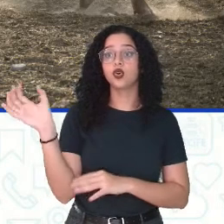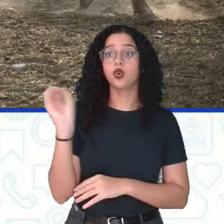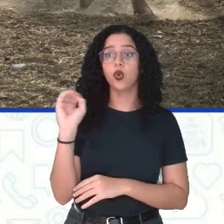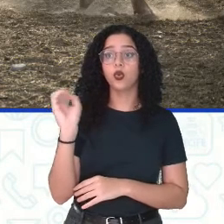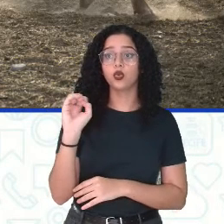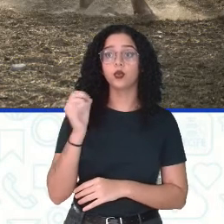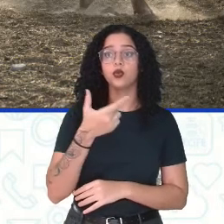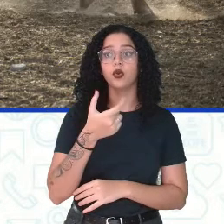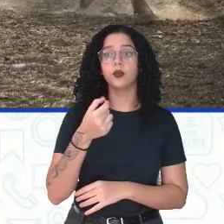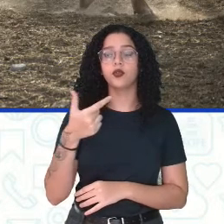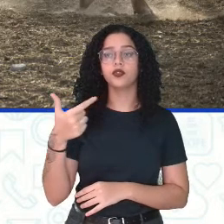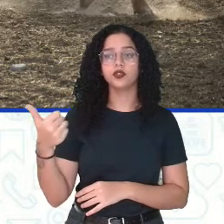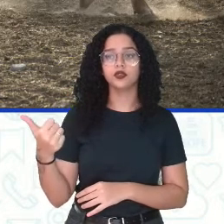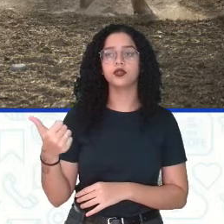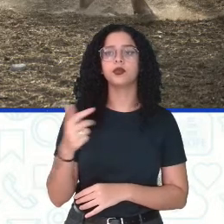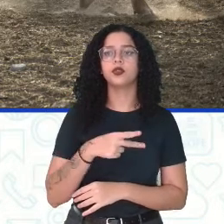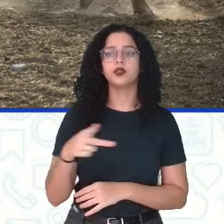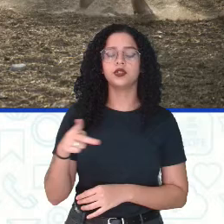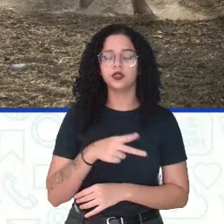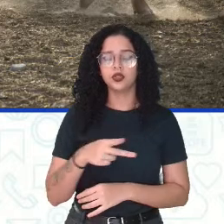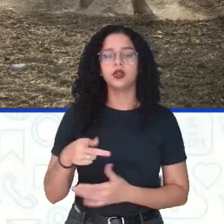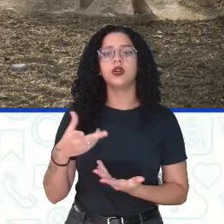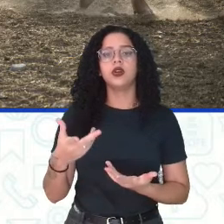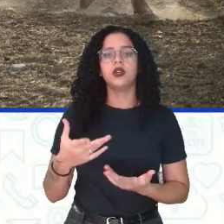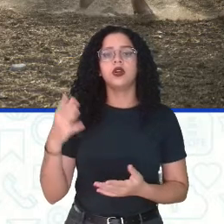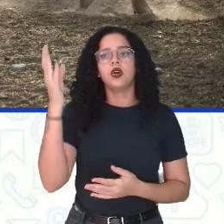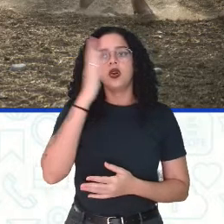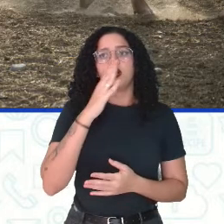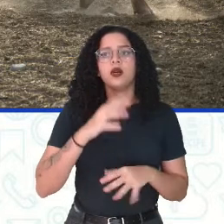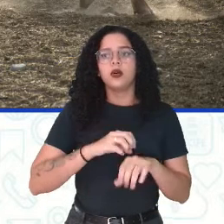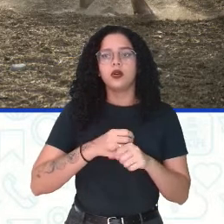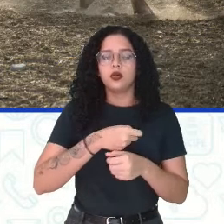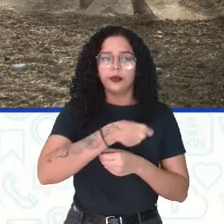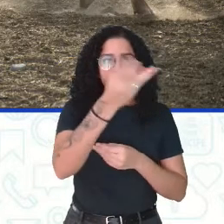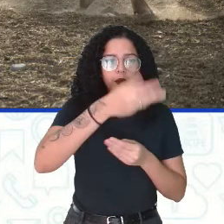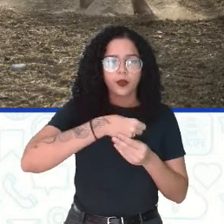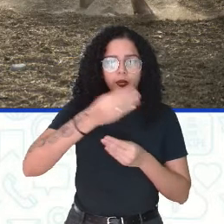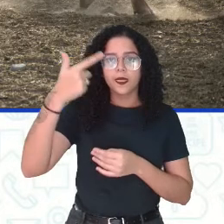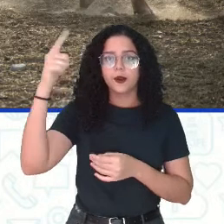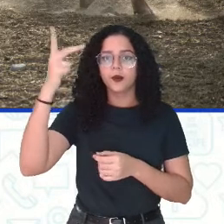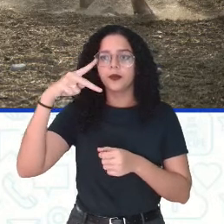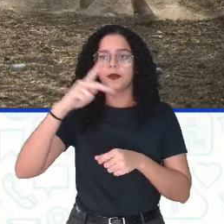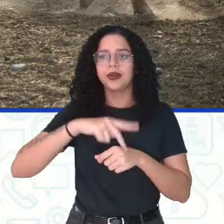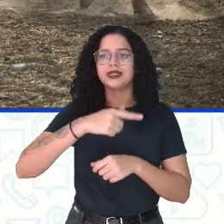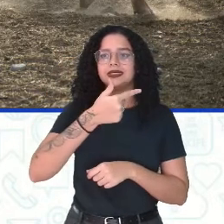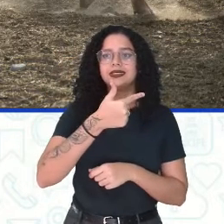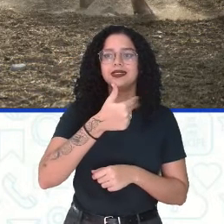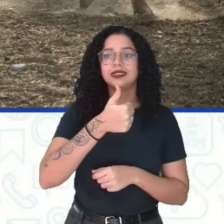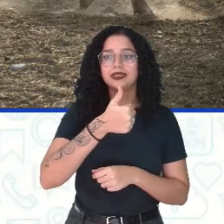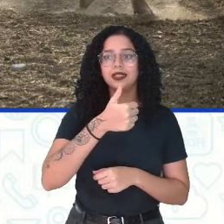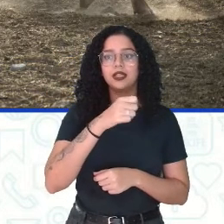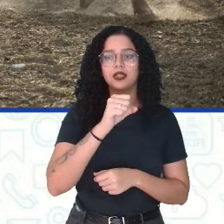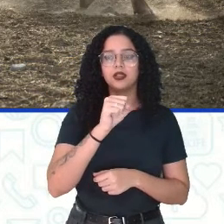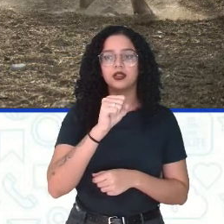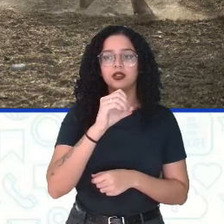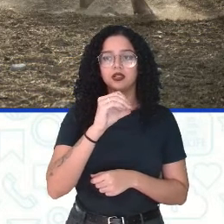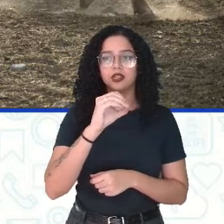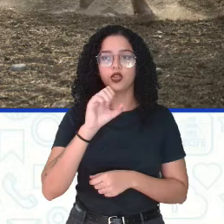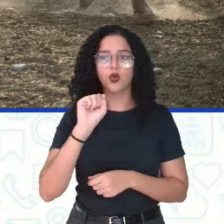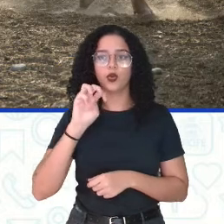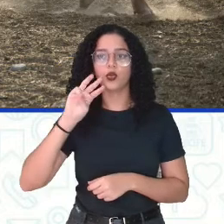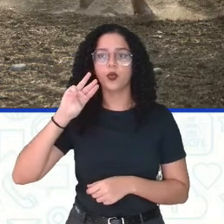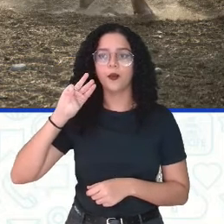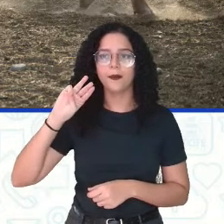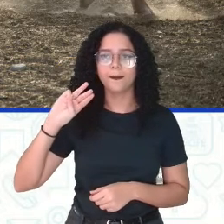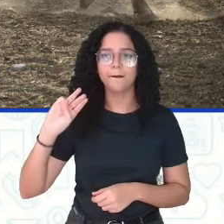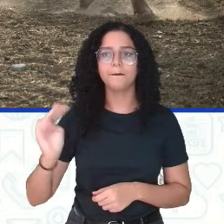outubro de 2021, professora, o Brasil exportou 108 mil toneladas só de